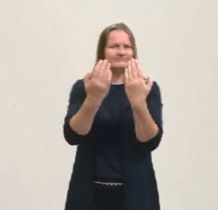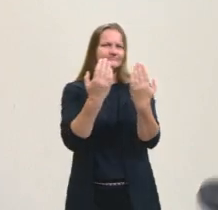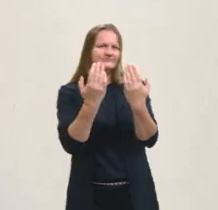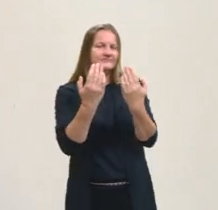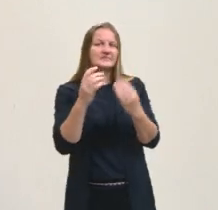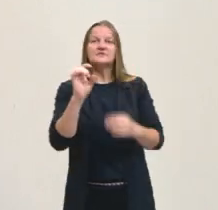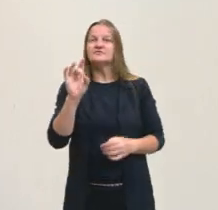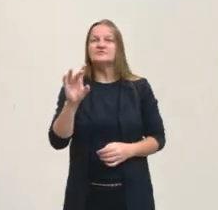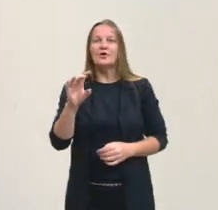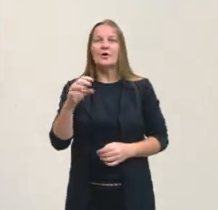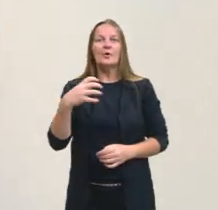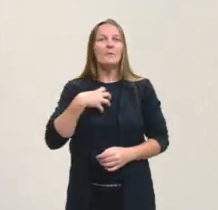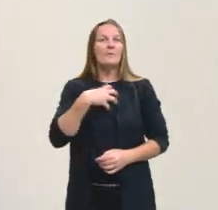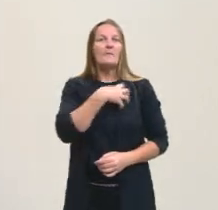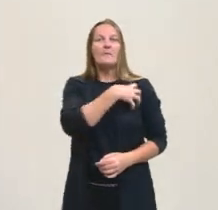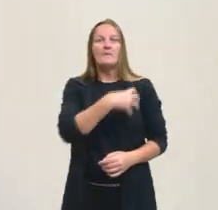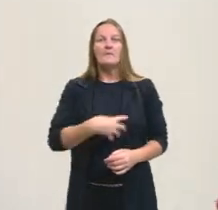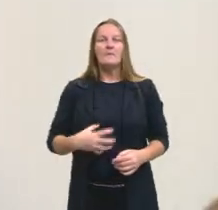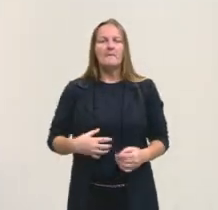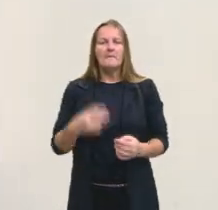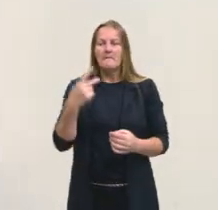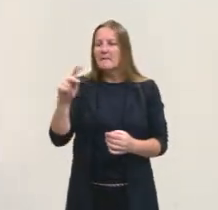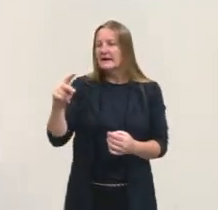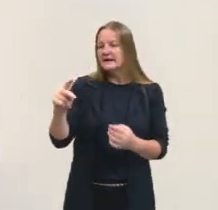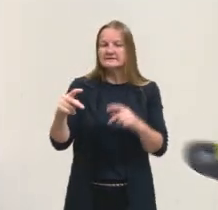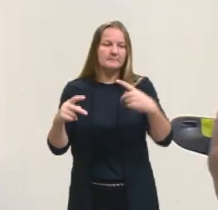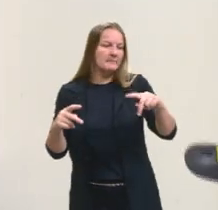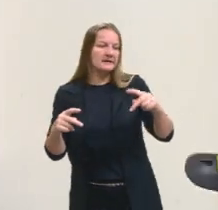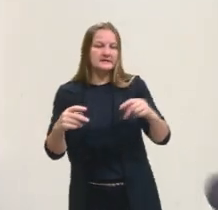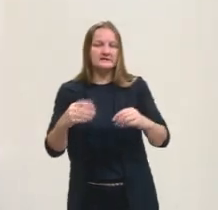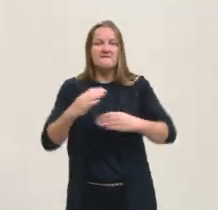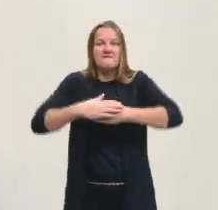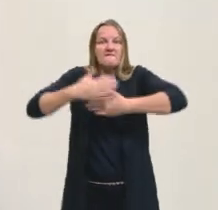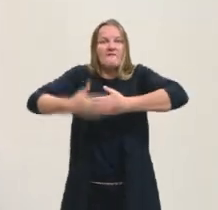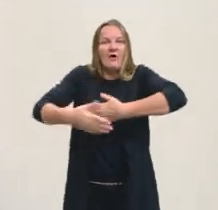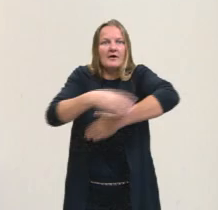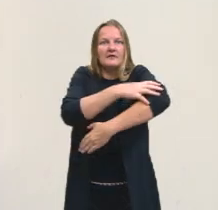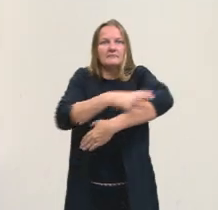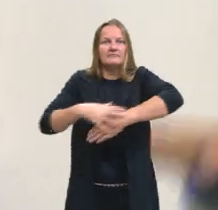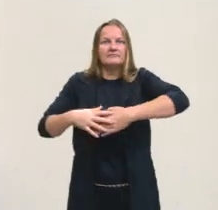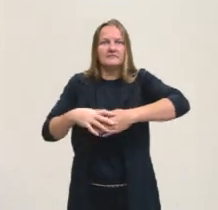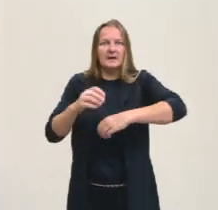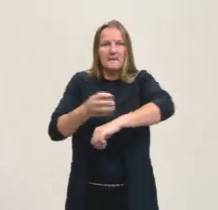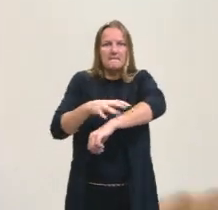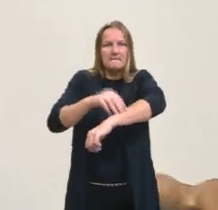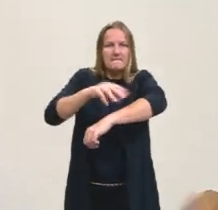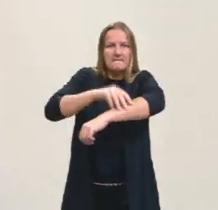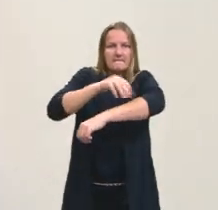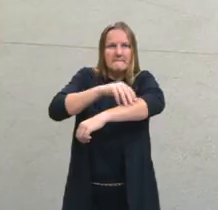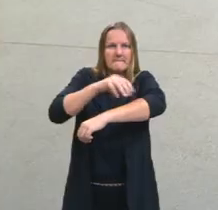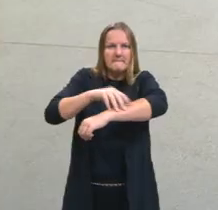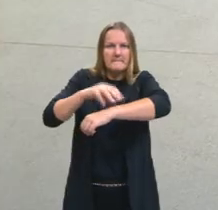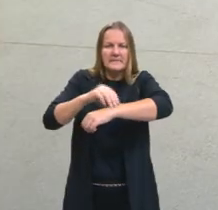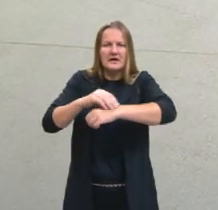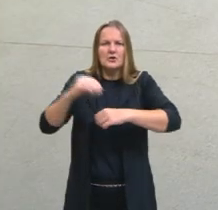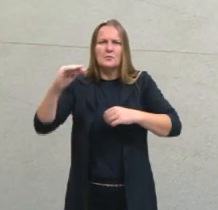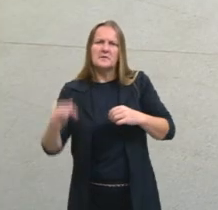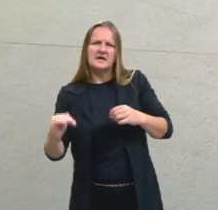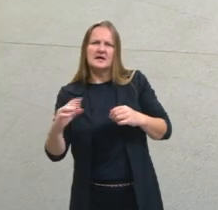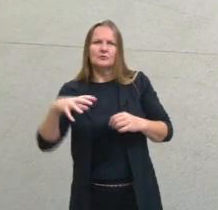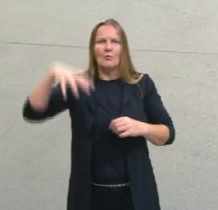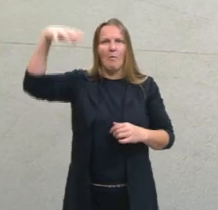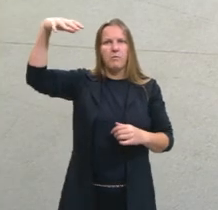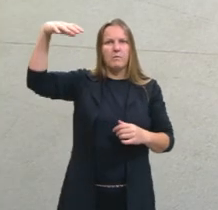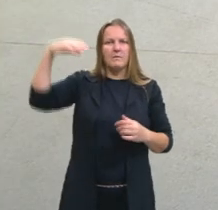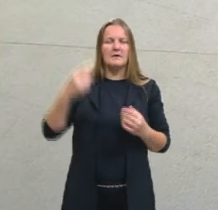somente morfológica se eles são parecidos a parte externa a esse tempo pelo esse tem esse é pequeno isso é